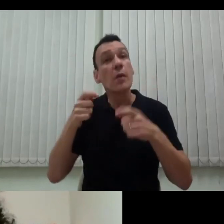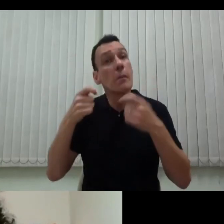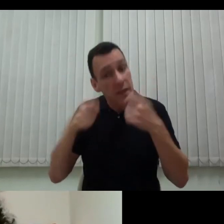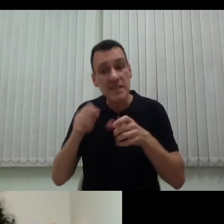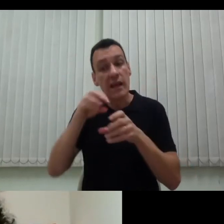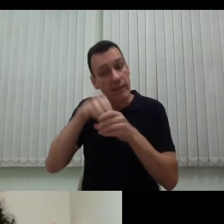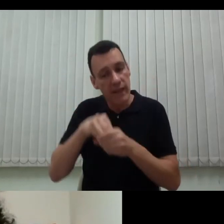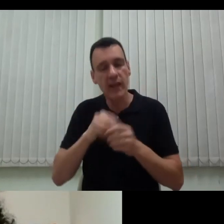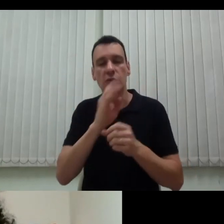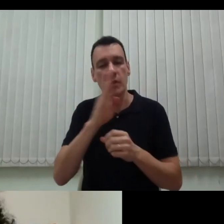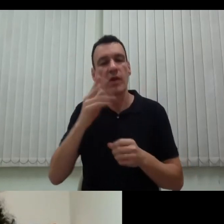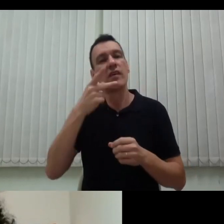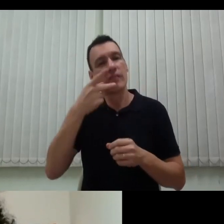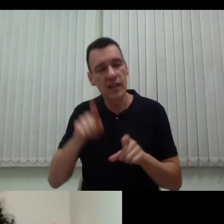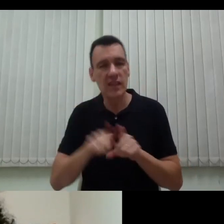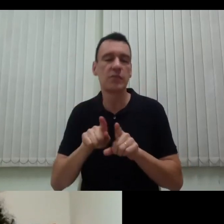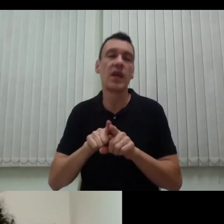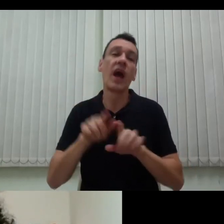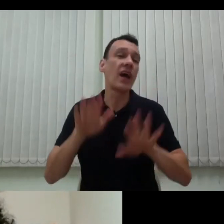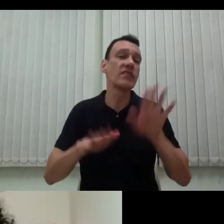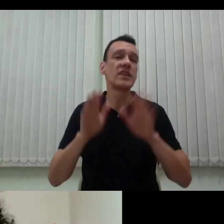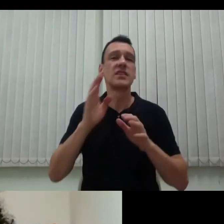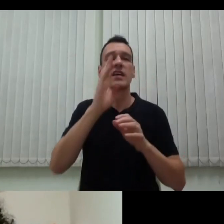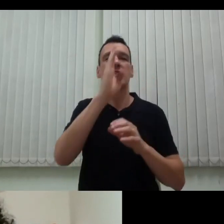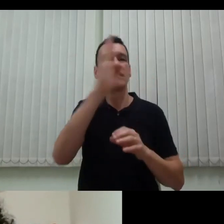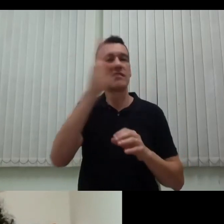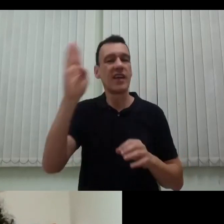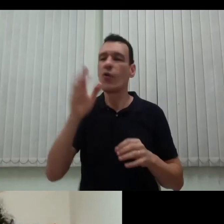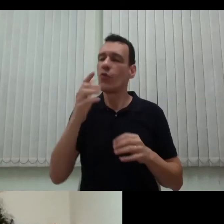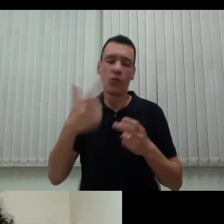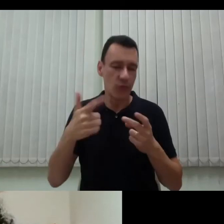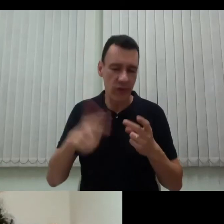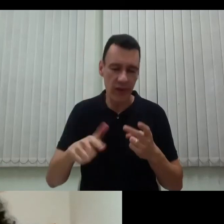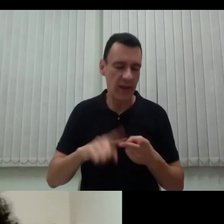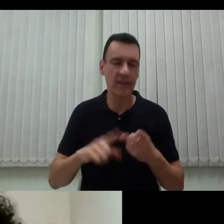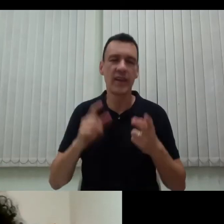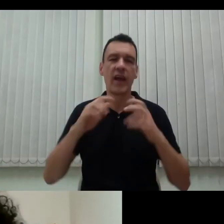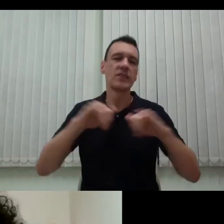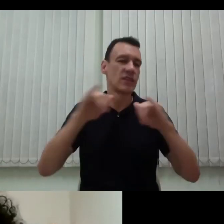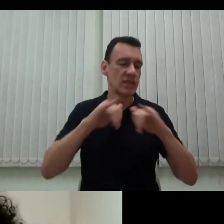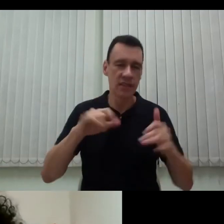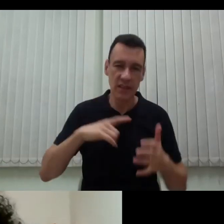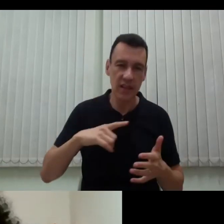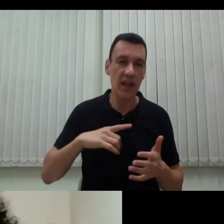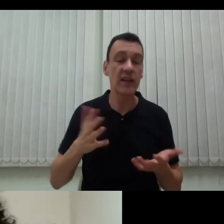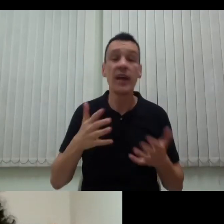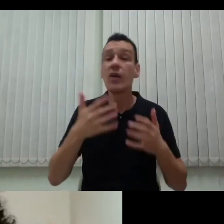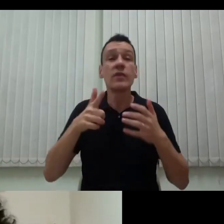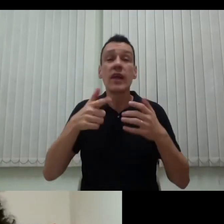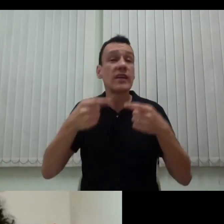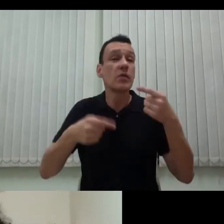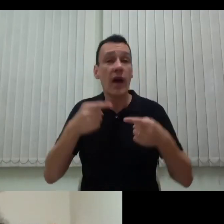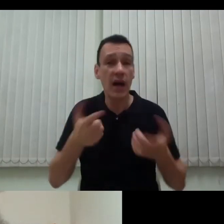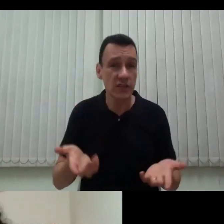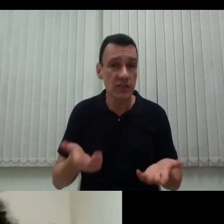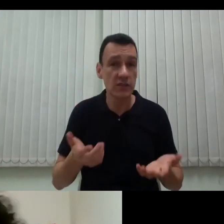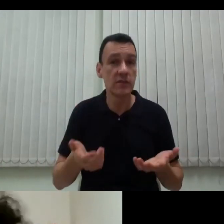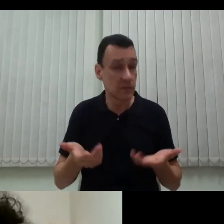pela ausência de atividades culturais, seja pelo debate. O Maranhão é o terceiro